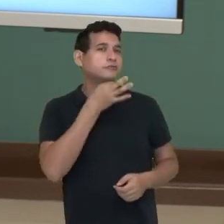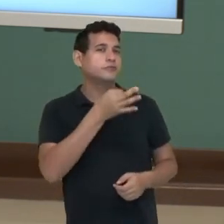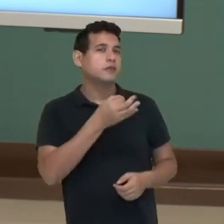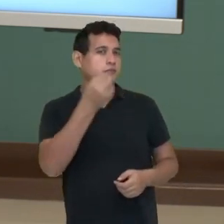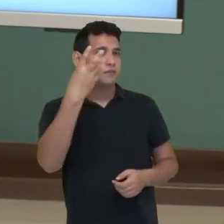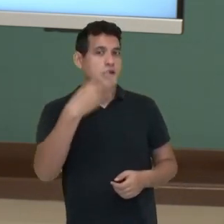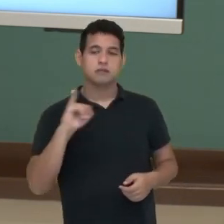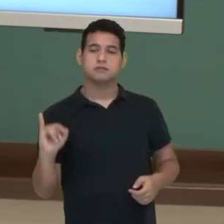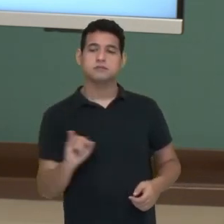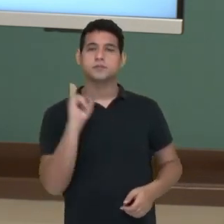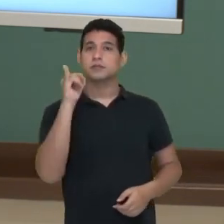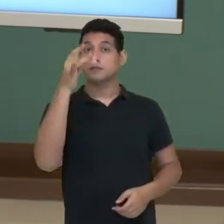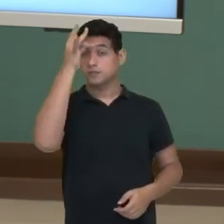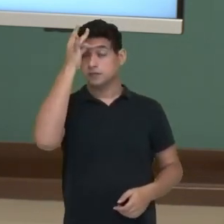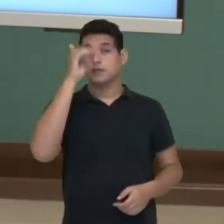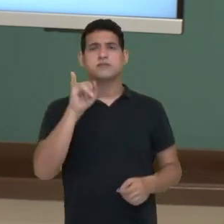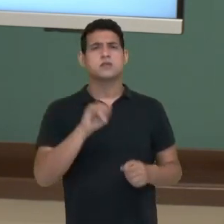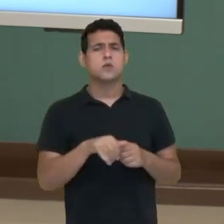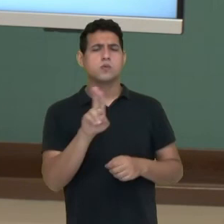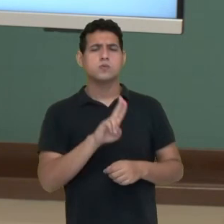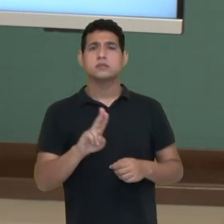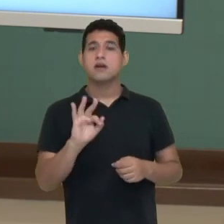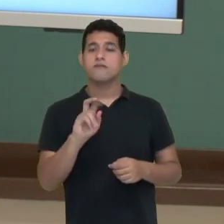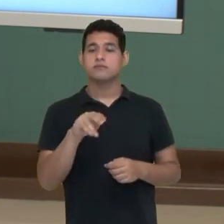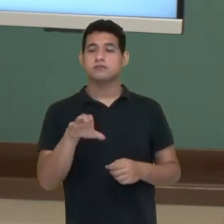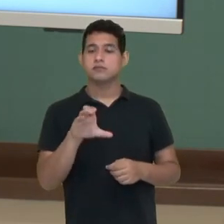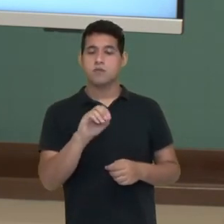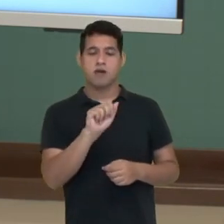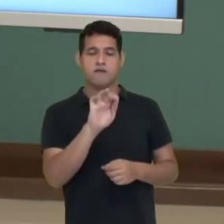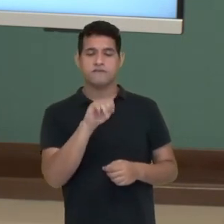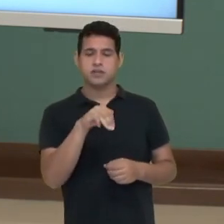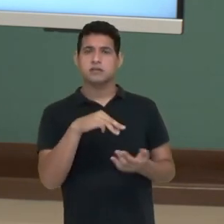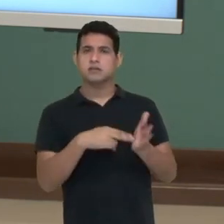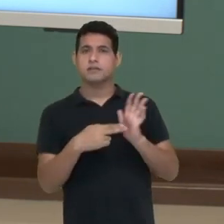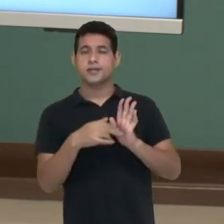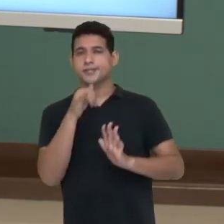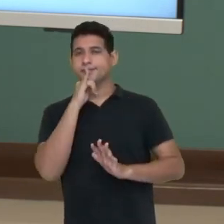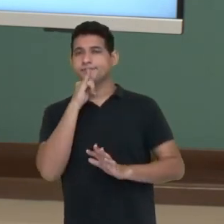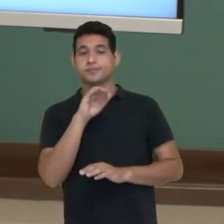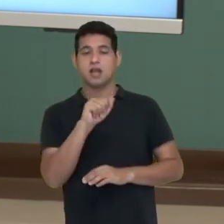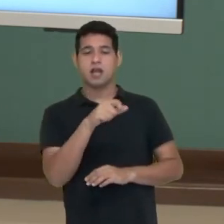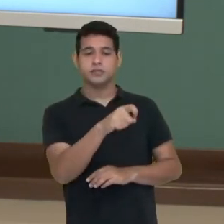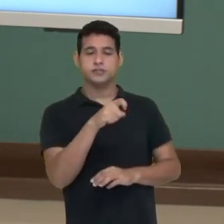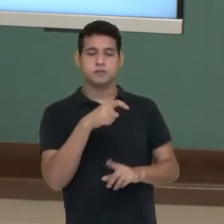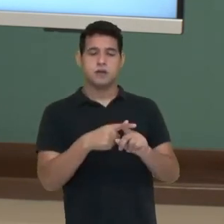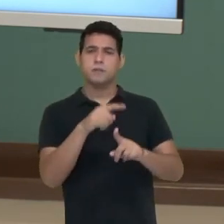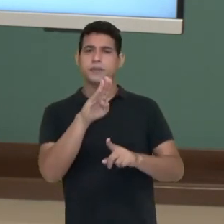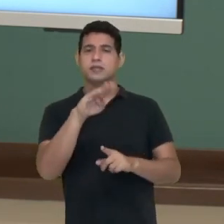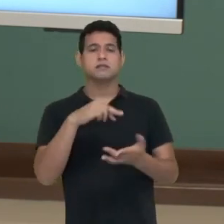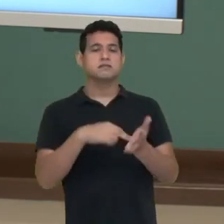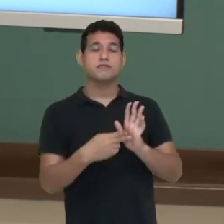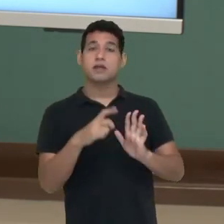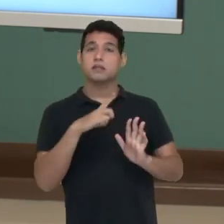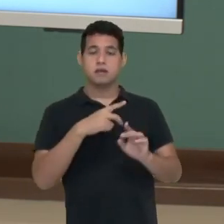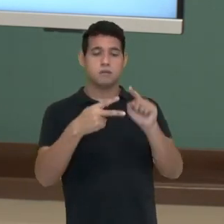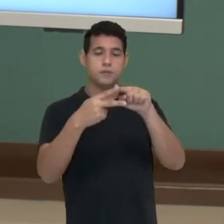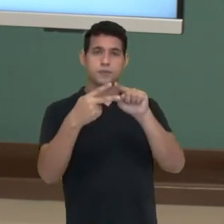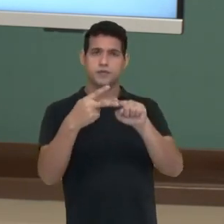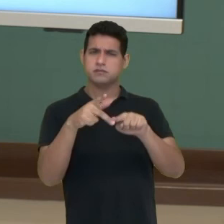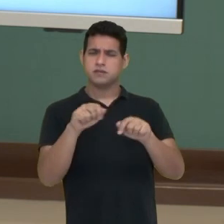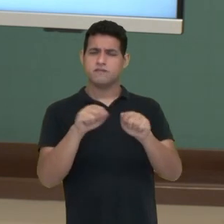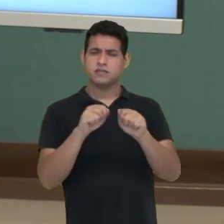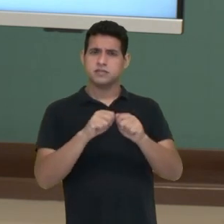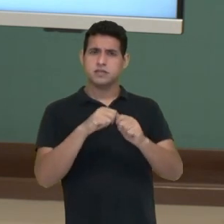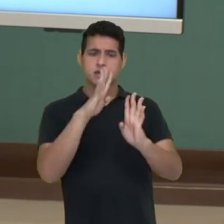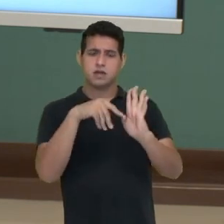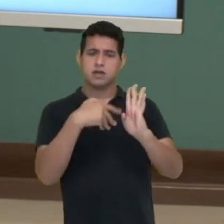bem importante. Quando você trabalha com uma função afim, uma função do tipo ax mais b, basta 2 pontinhos para você construir o